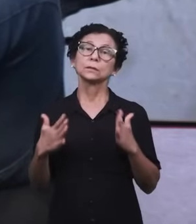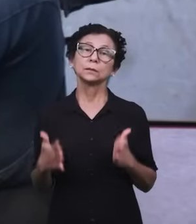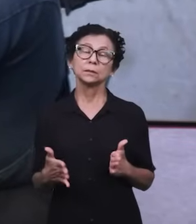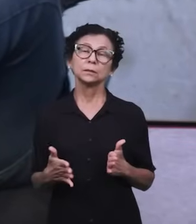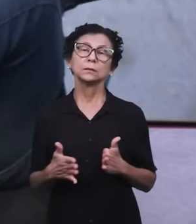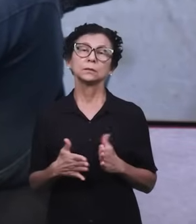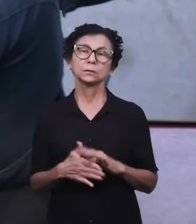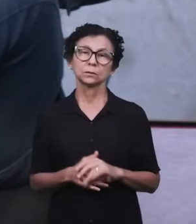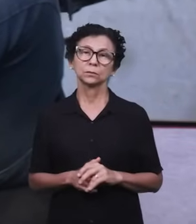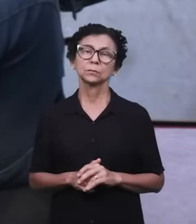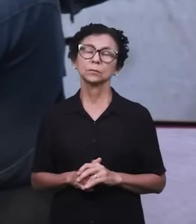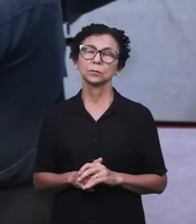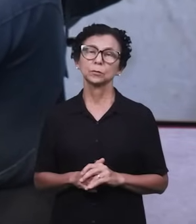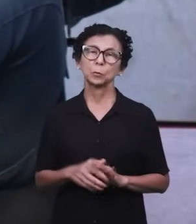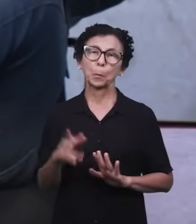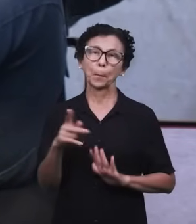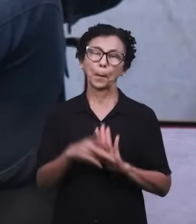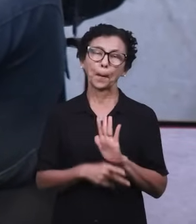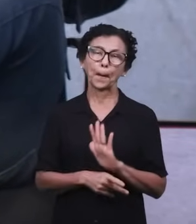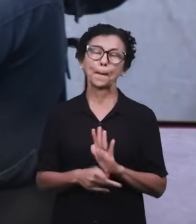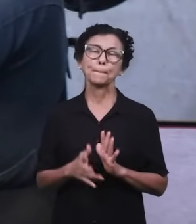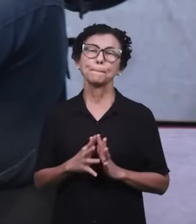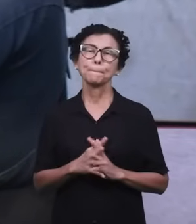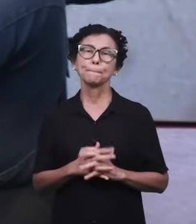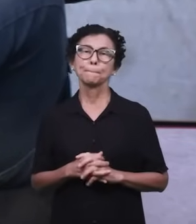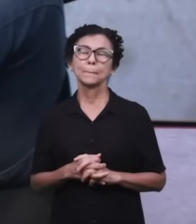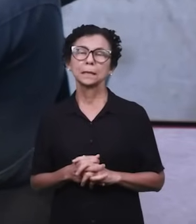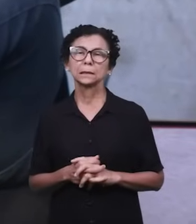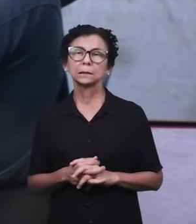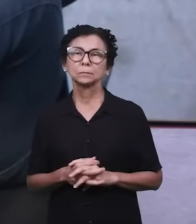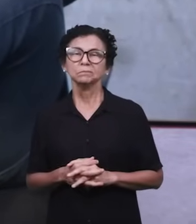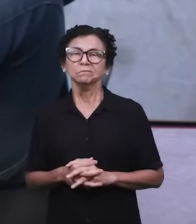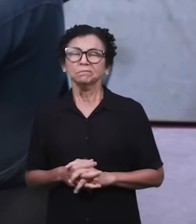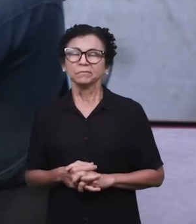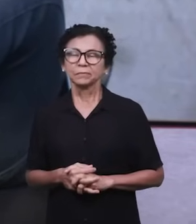De como deu-se esse início com a Sara nesse projeto.